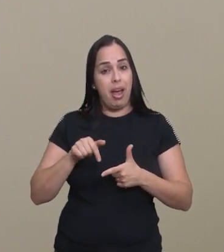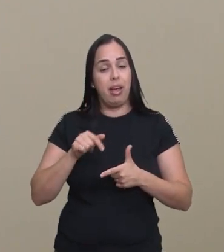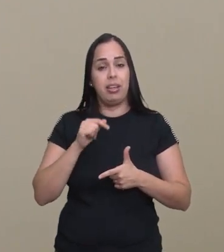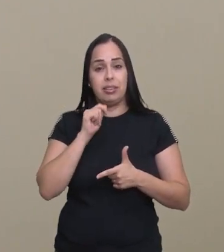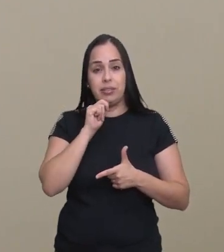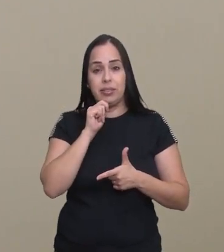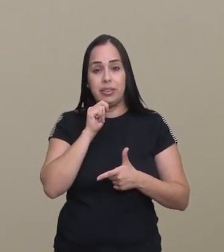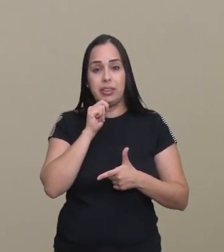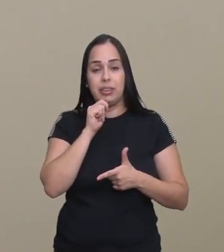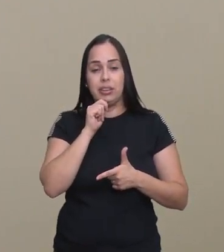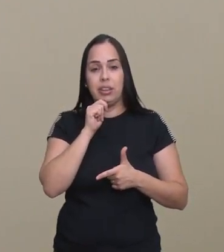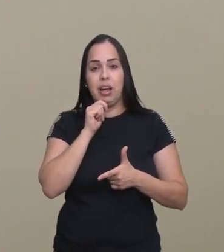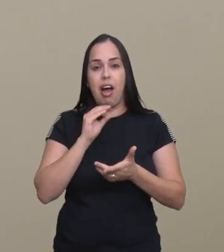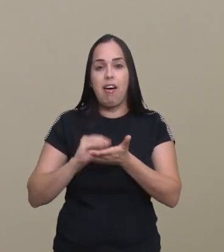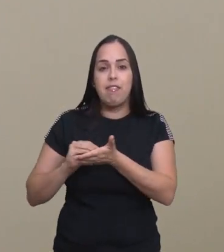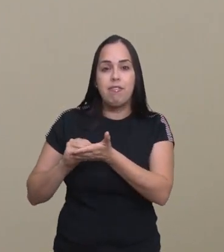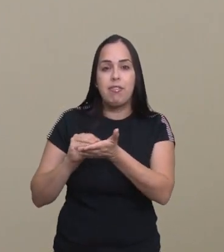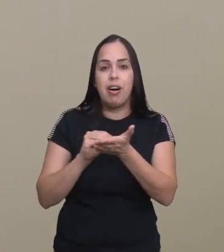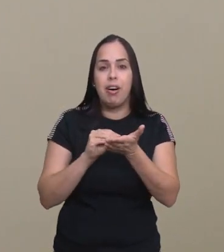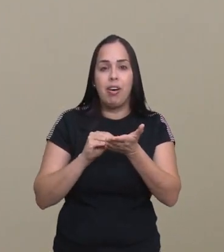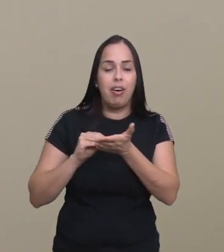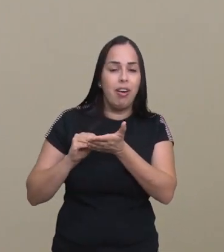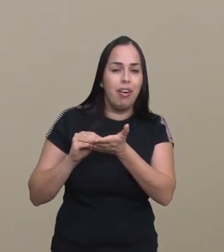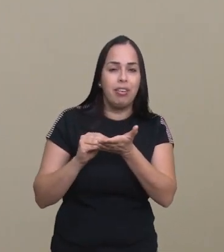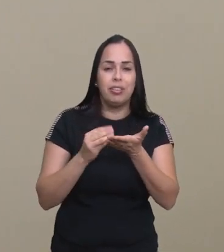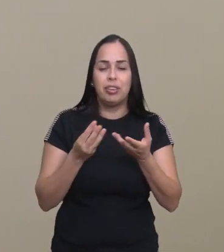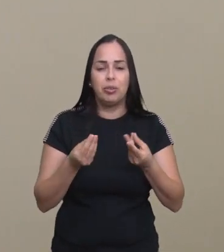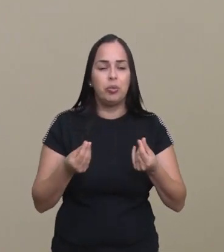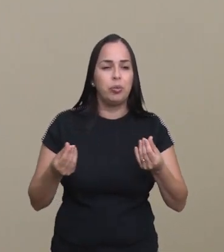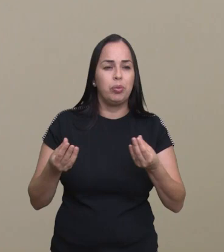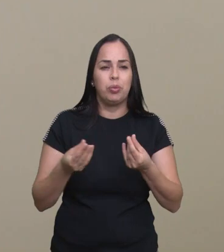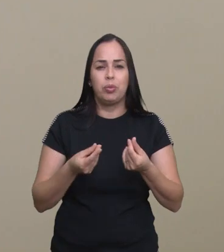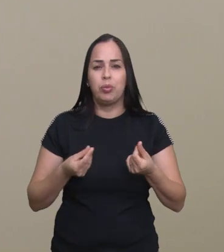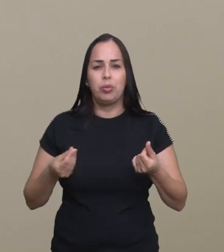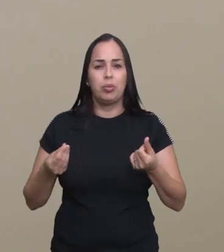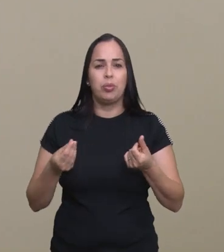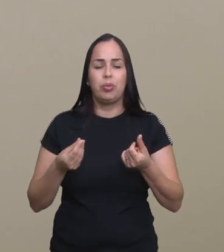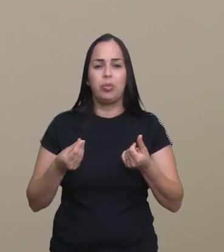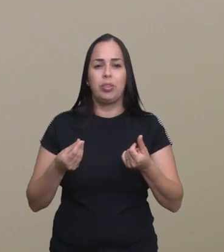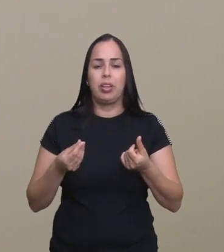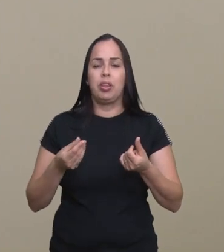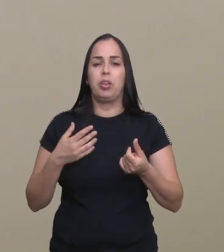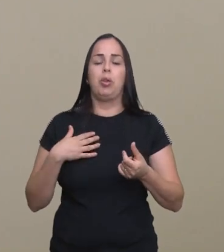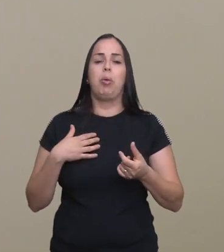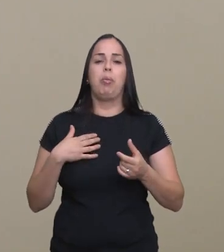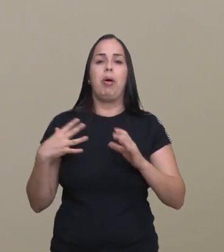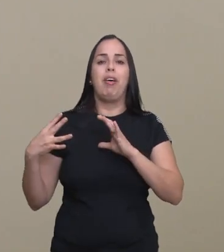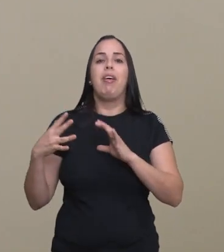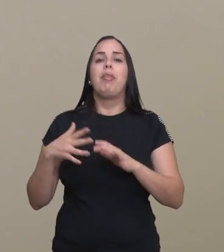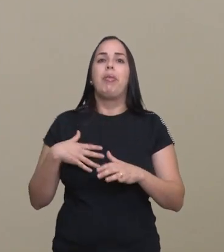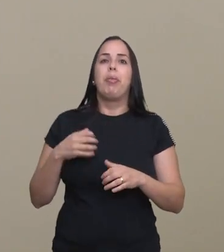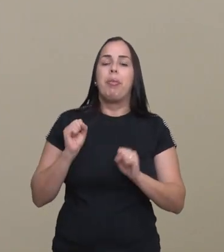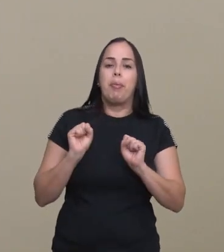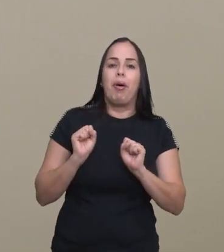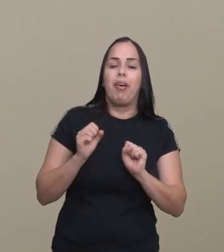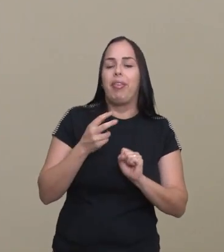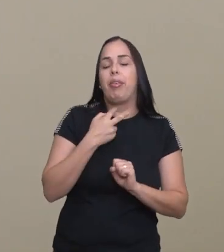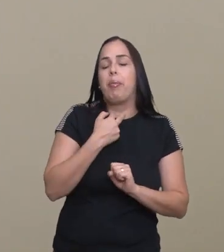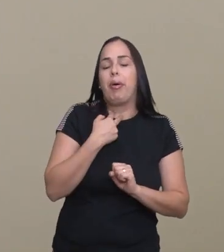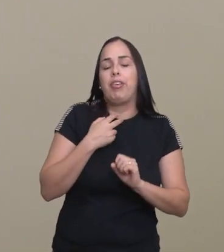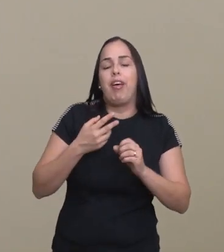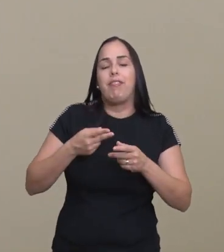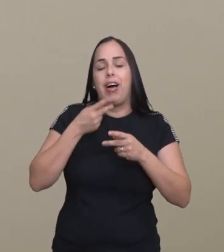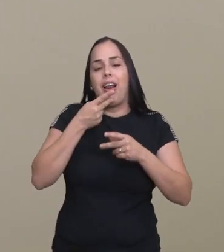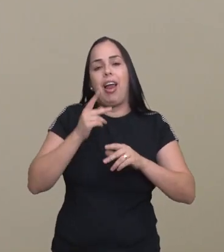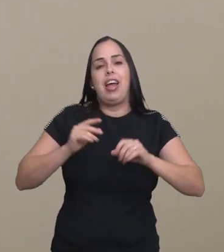exatamente a negligência da sociedade como um todo, né? A gente não pode generalizar, mas na verdade é